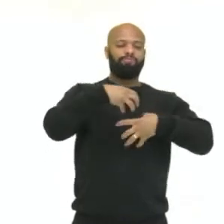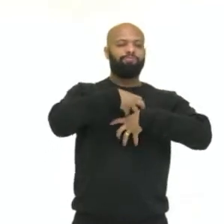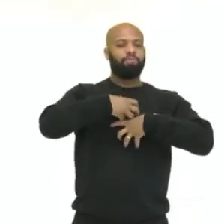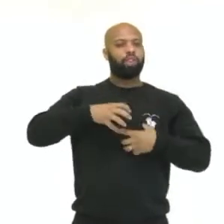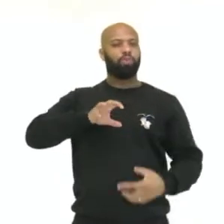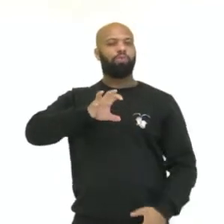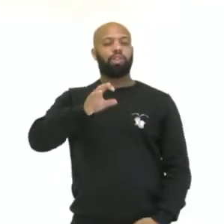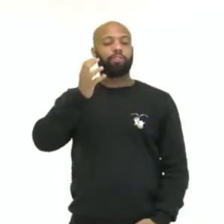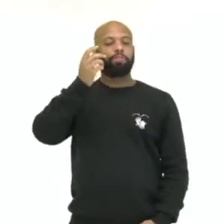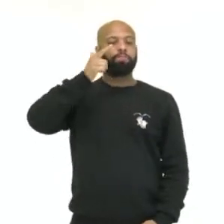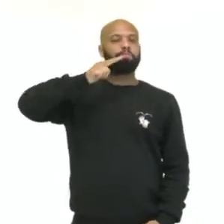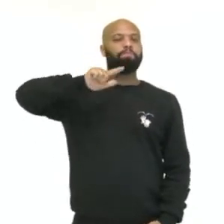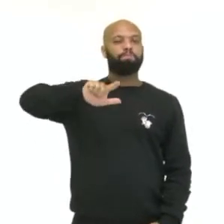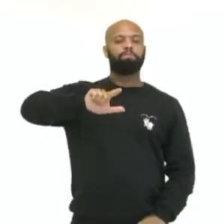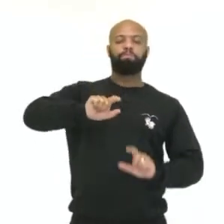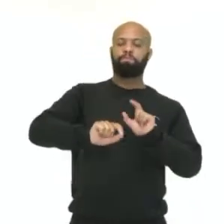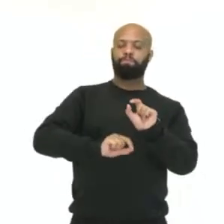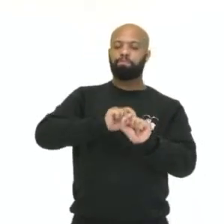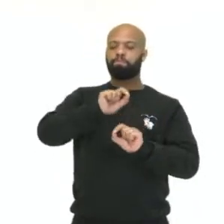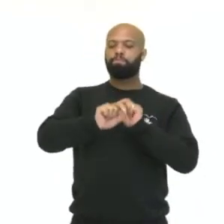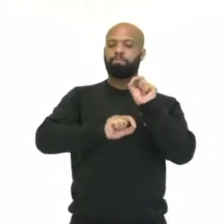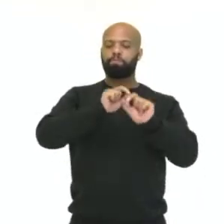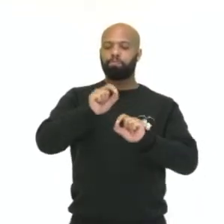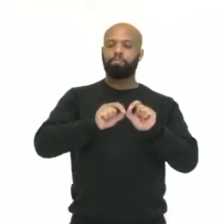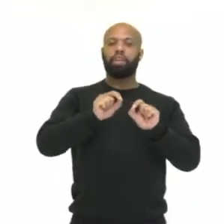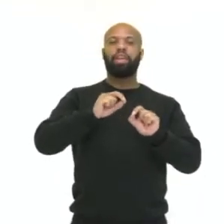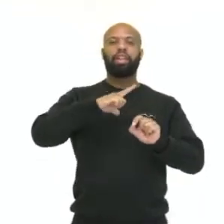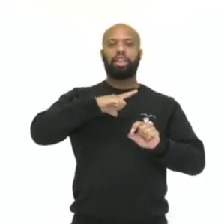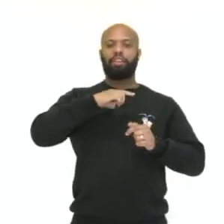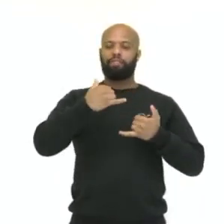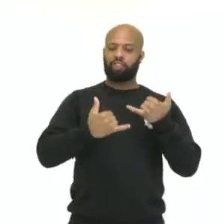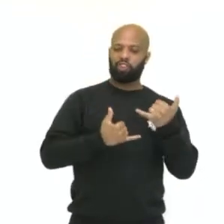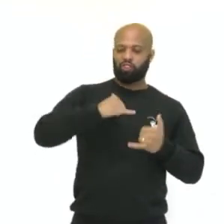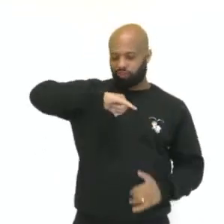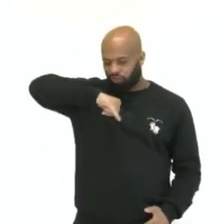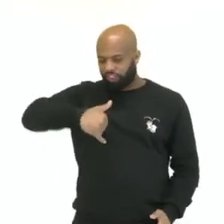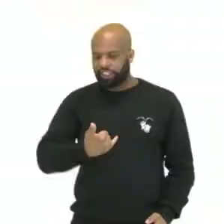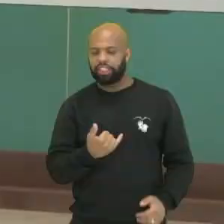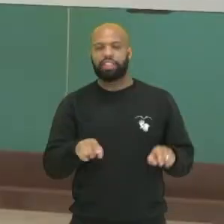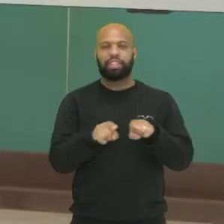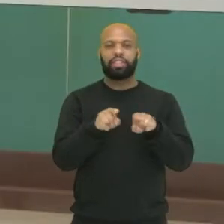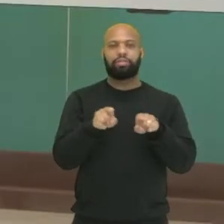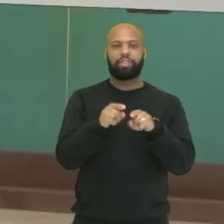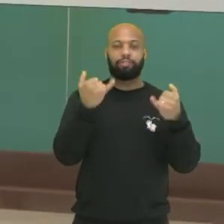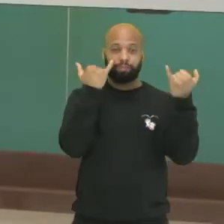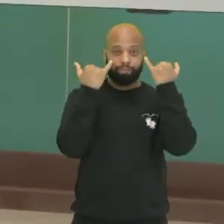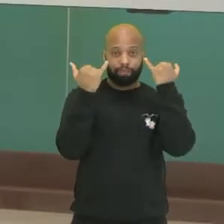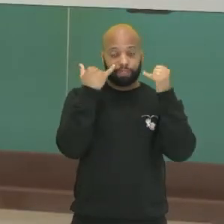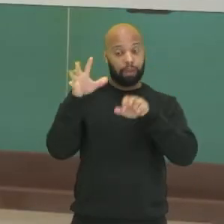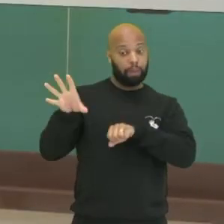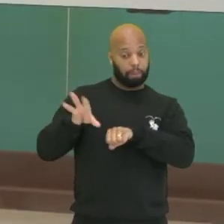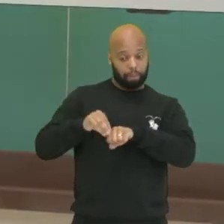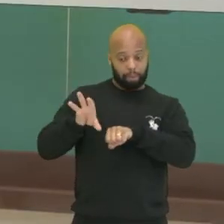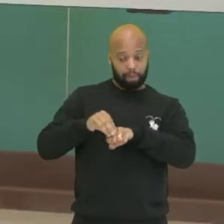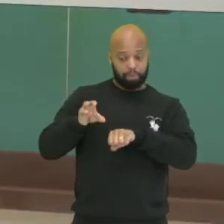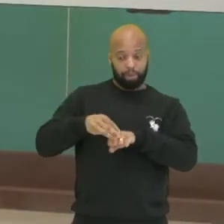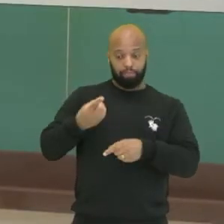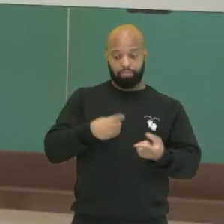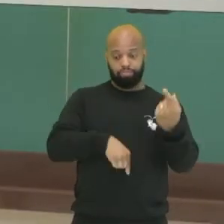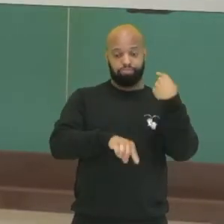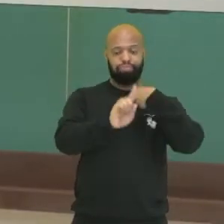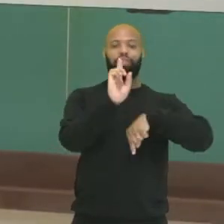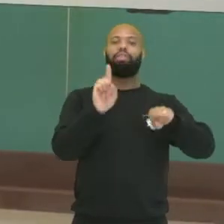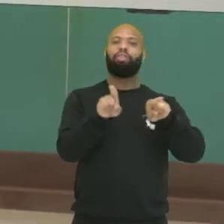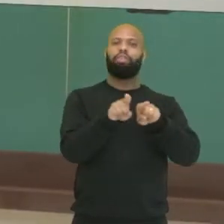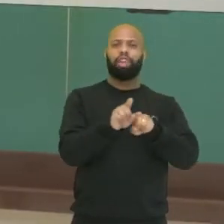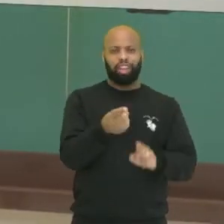possível possibilitar diversão, informação e conhecimento. Olha a